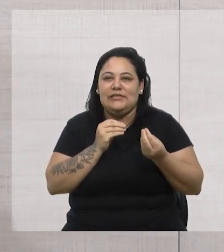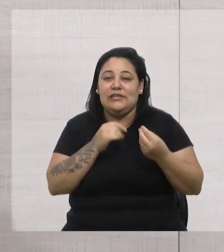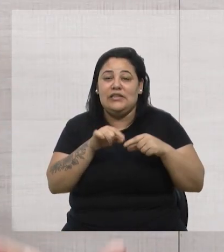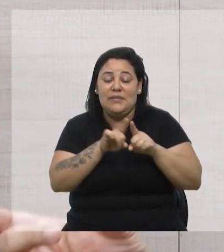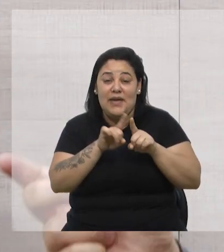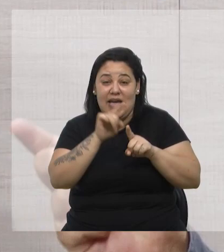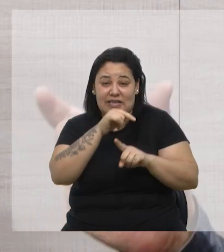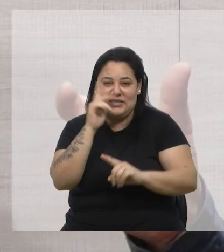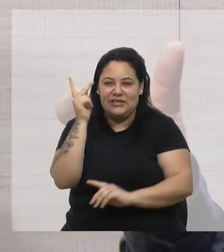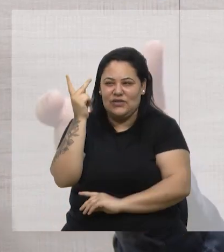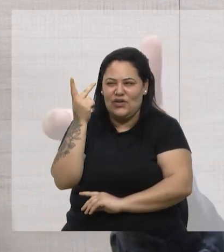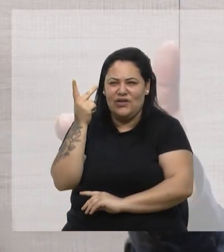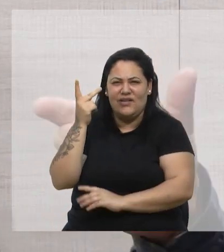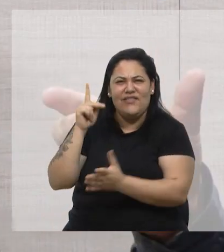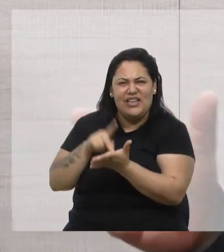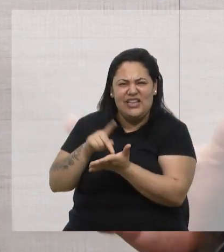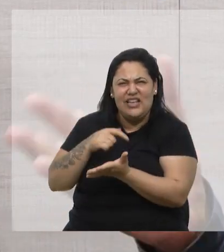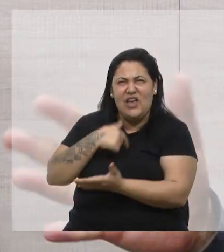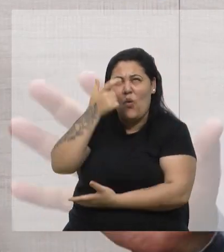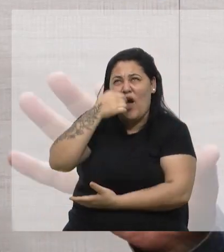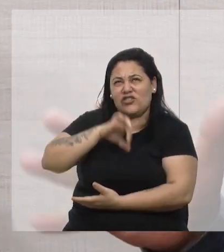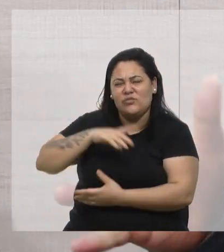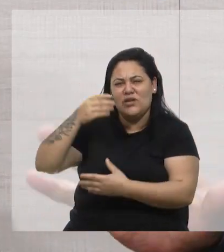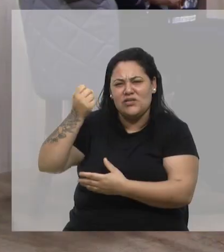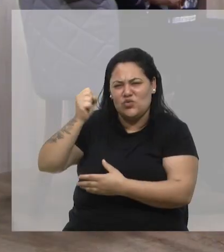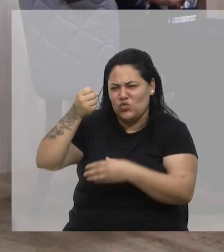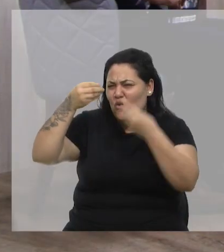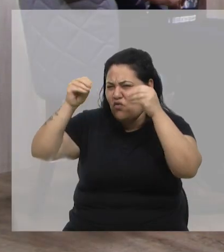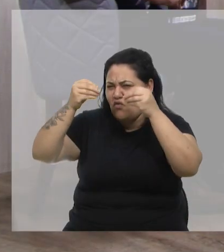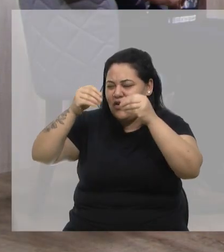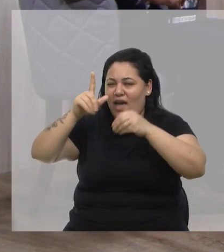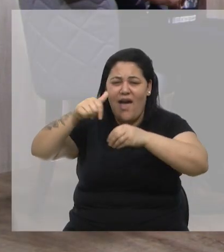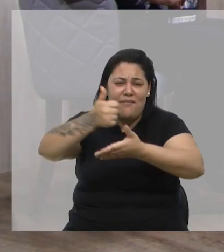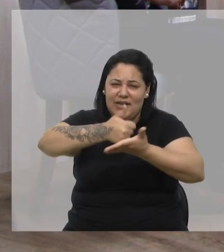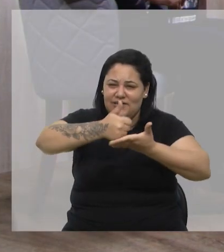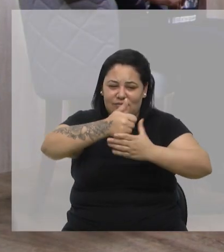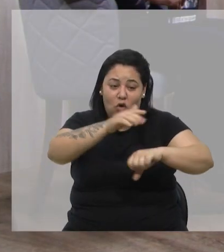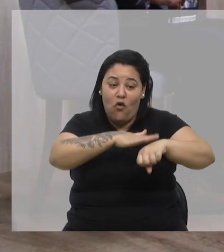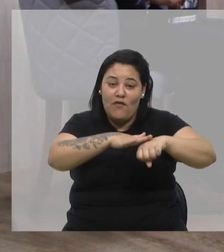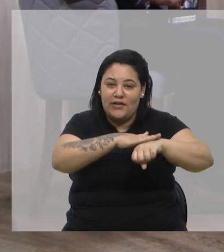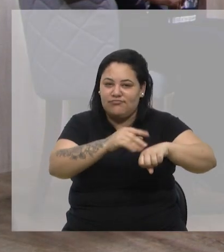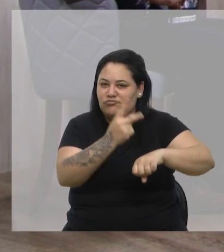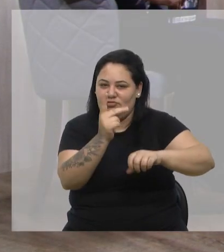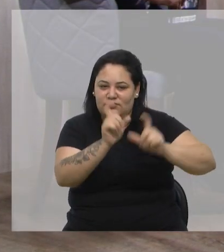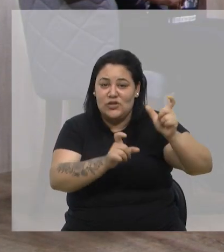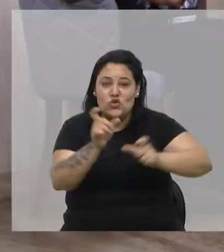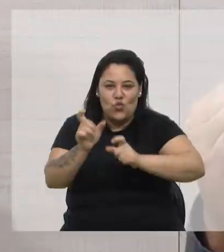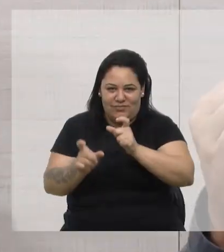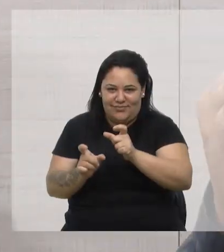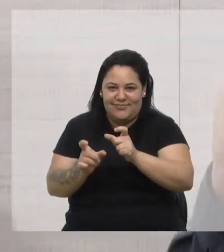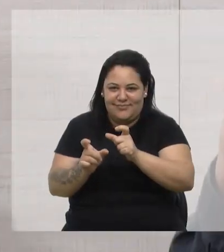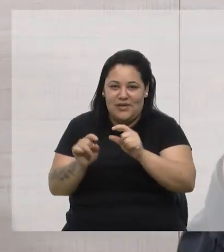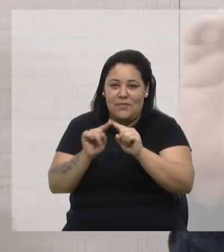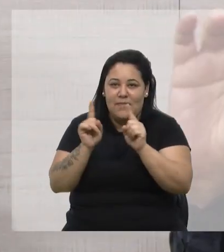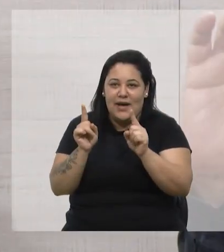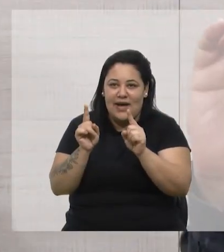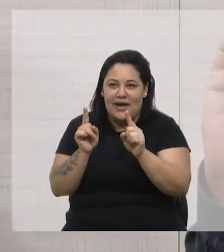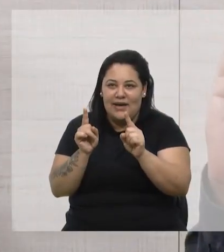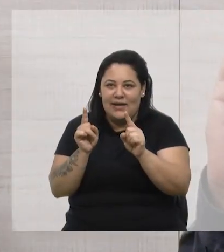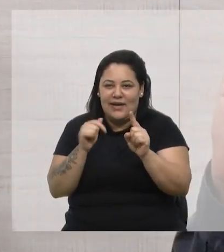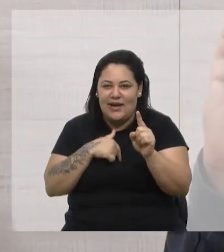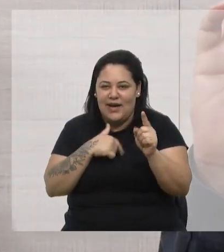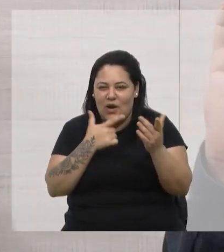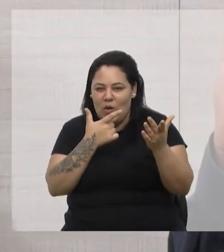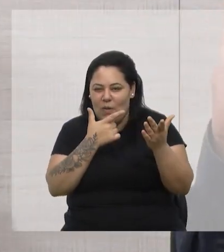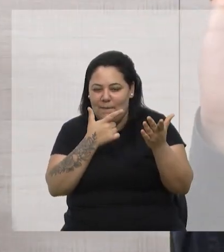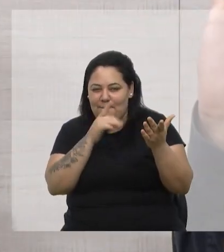E o Frank, esse conto original ele deve ter umas 8 páginas, eu acredito, né? E basicamente é uma conversa entre os personagens. Só que a partir dali